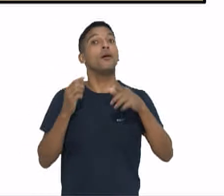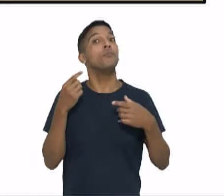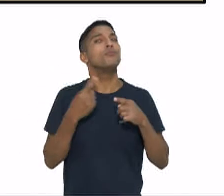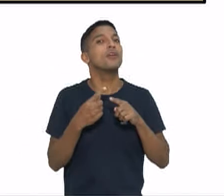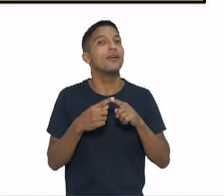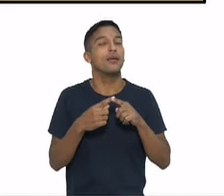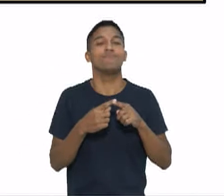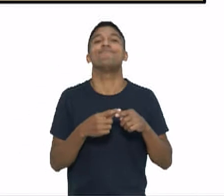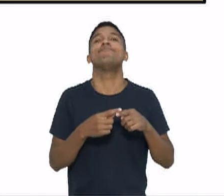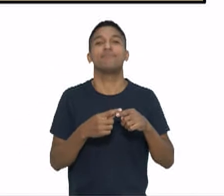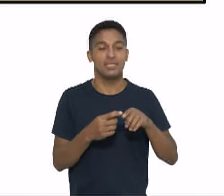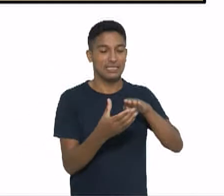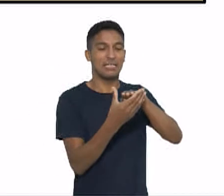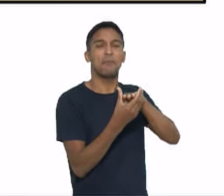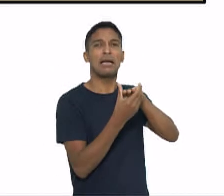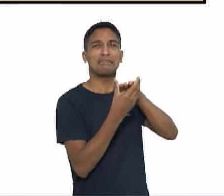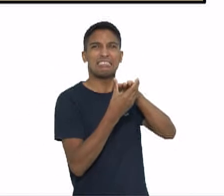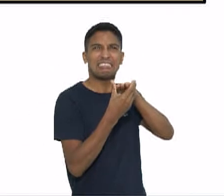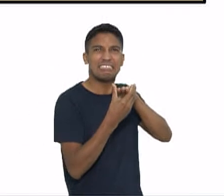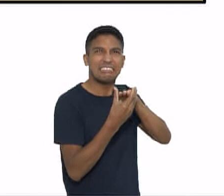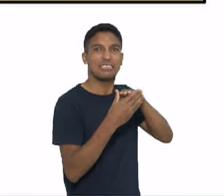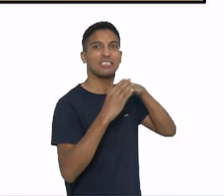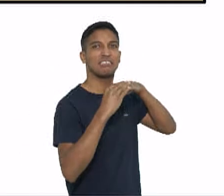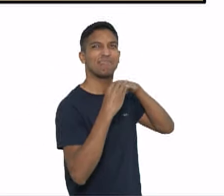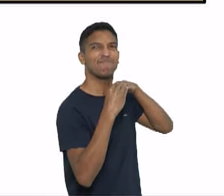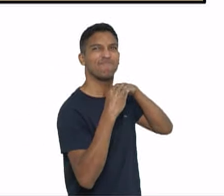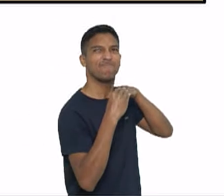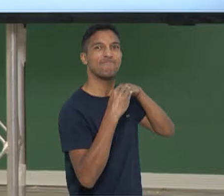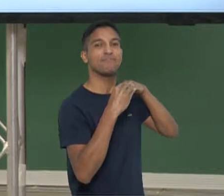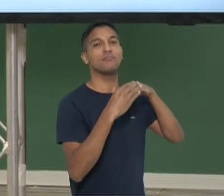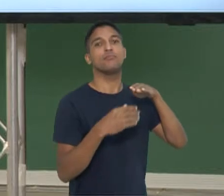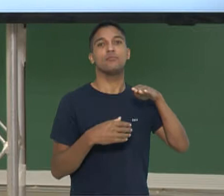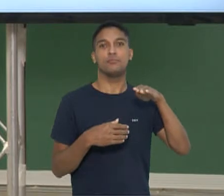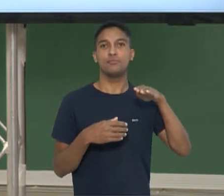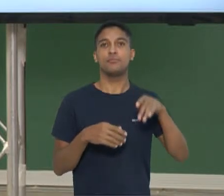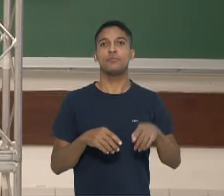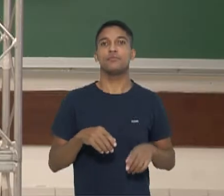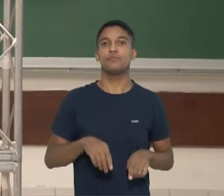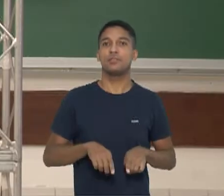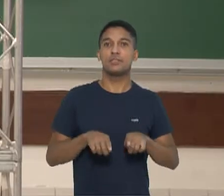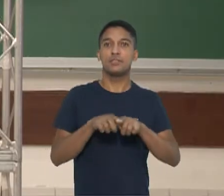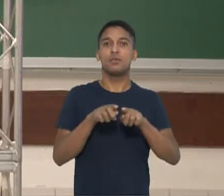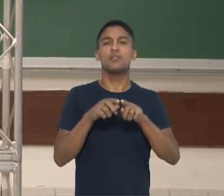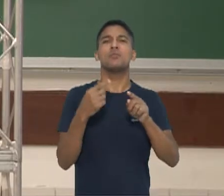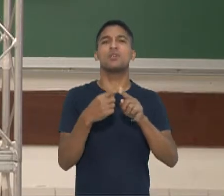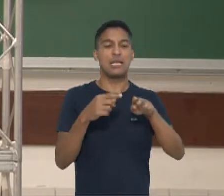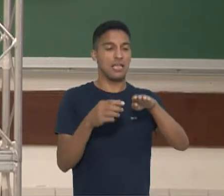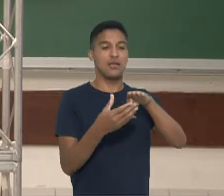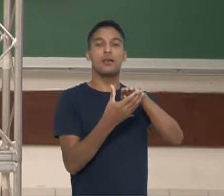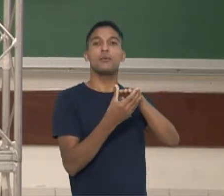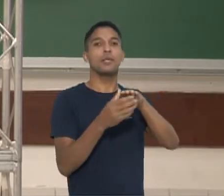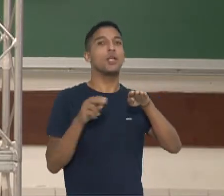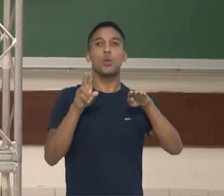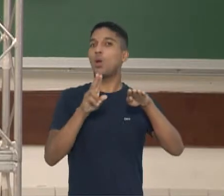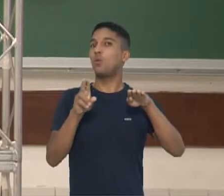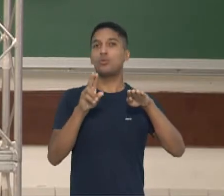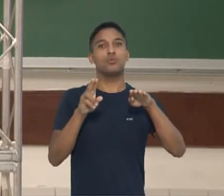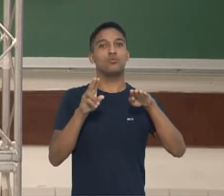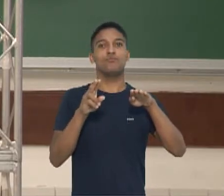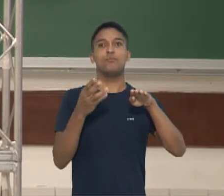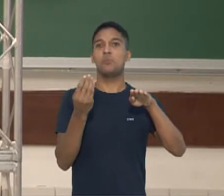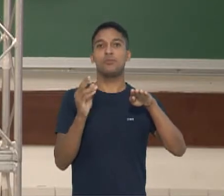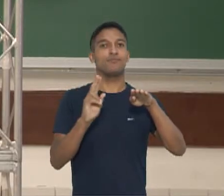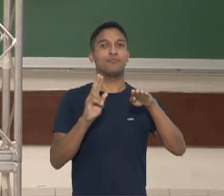porque apertam seus sapatos, le aprietam los pies, né? E porque ele também não usa muito, pelos motivos que ele já contou no